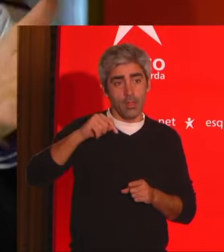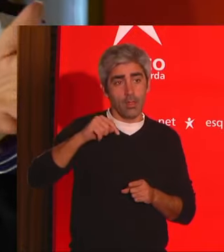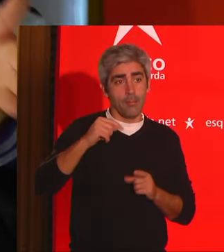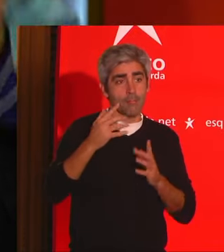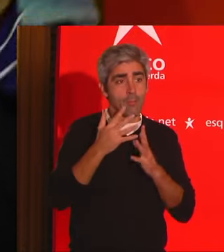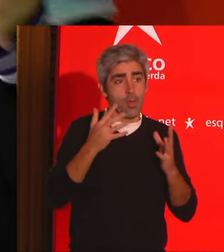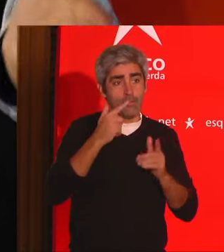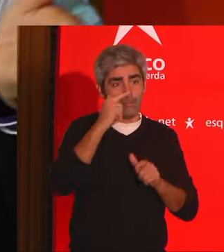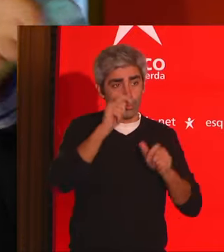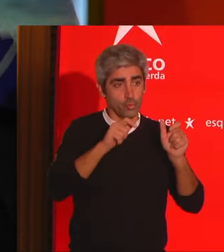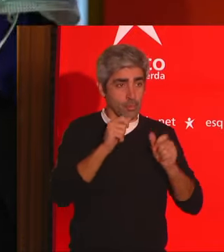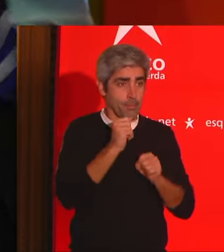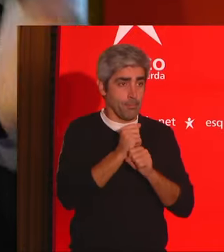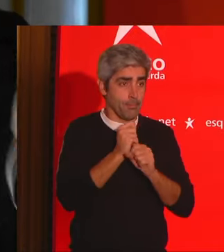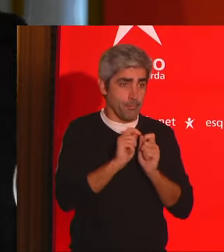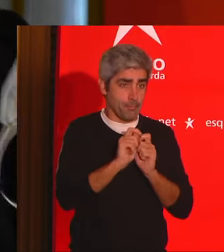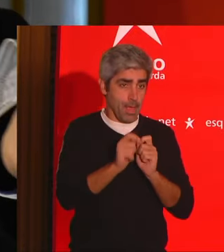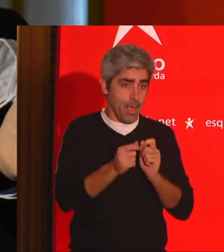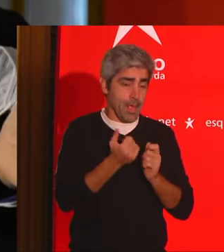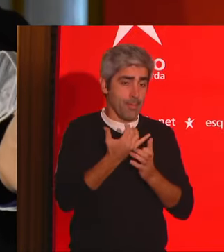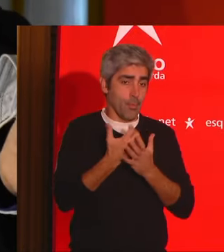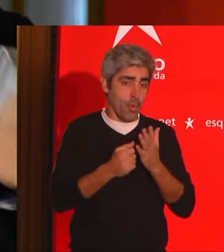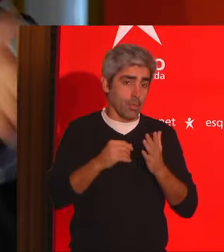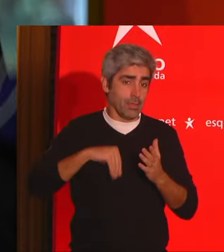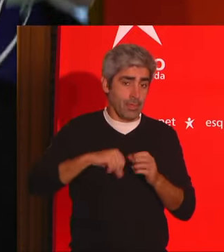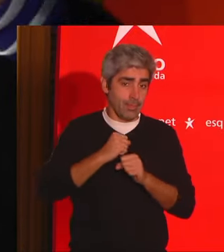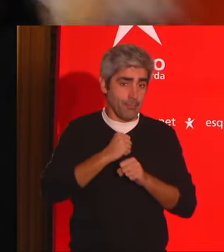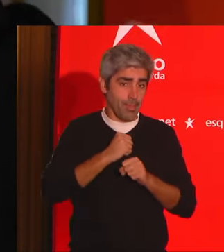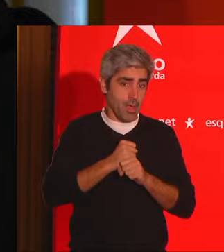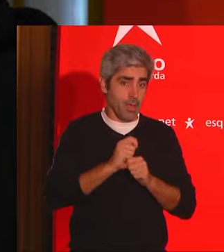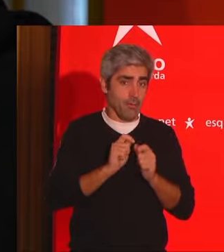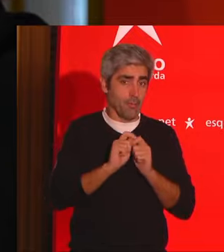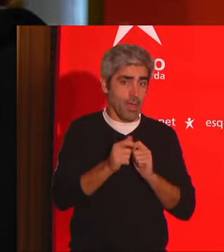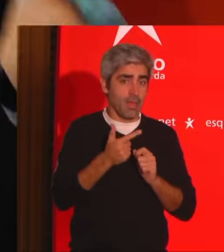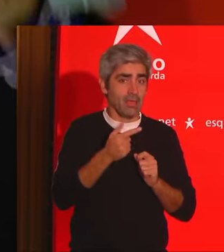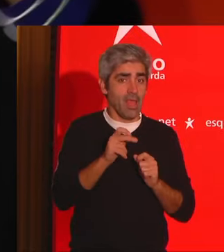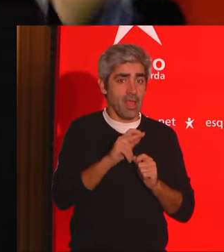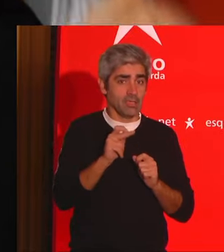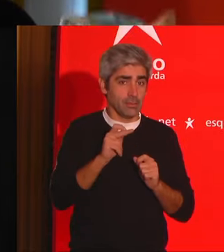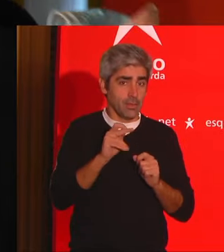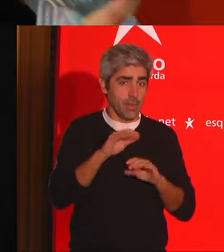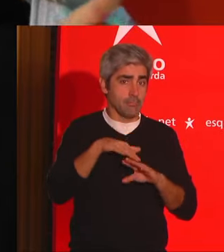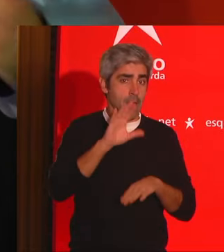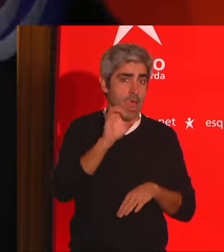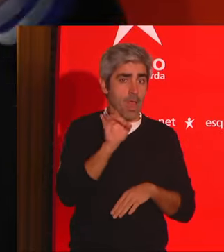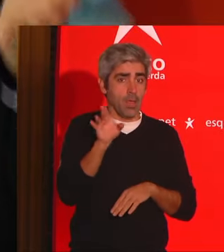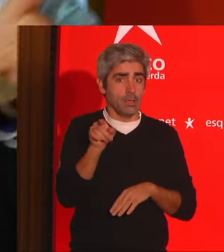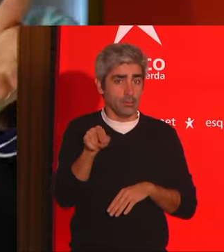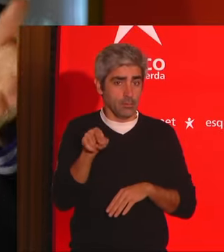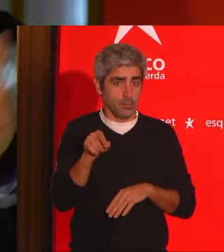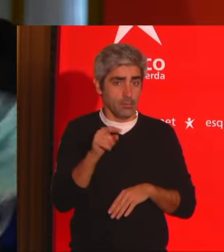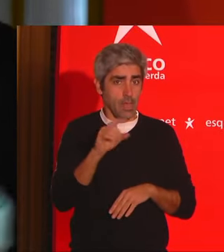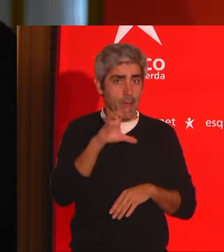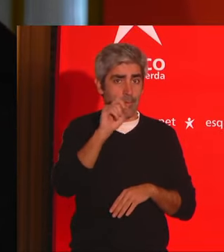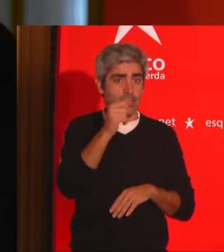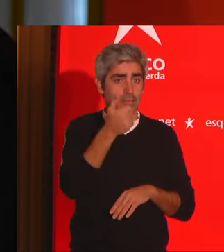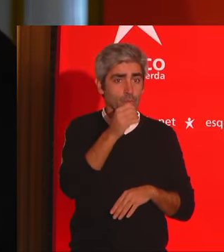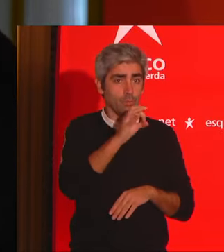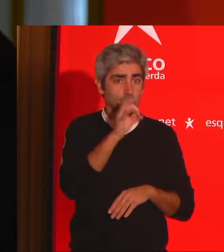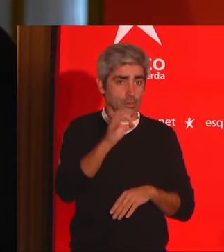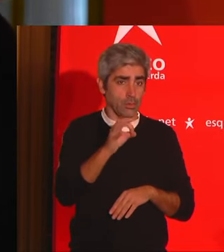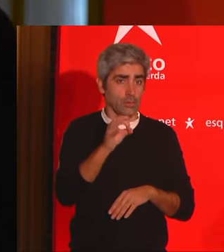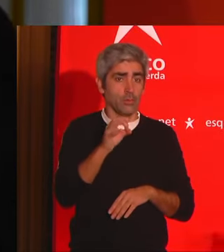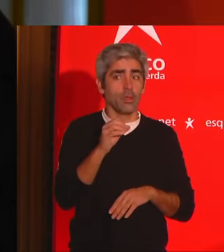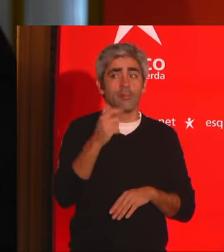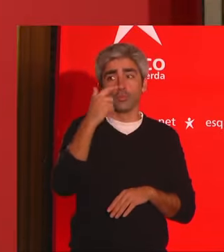boa parte das pessoas que pagam impostos como rendimento do seu trabalho paga taxas muito superiores, chegam aos 50%,